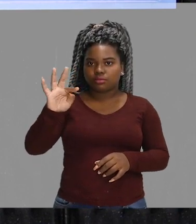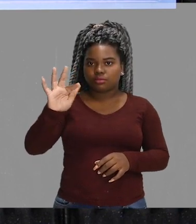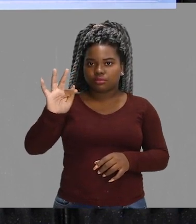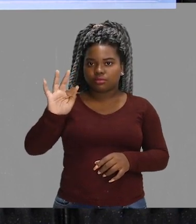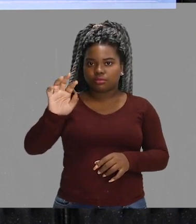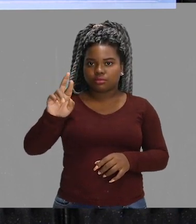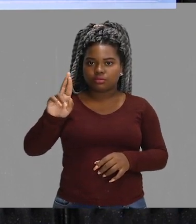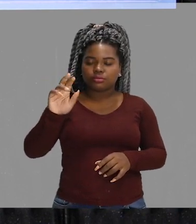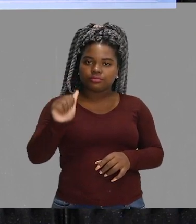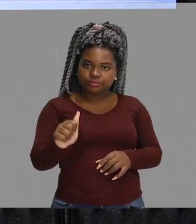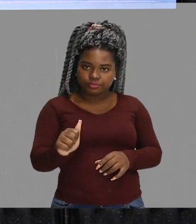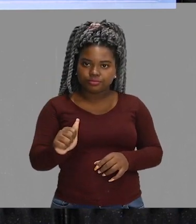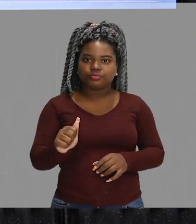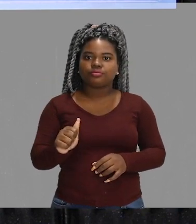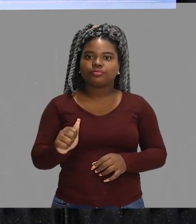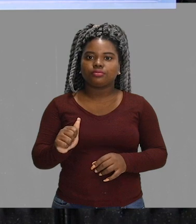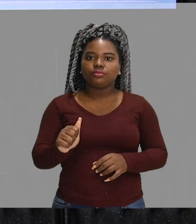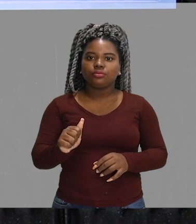está dividida em